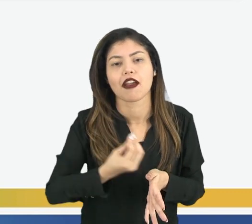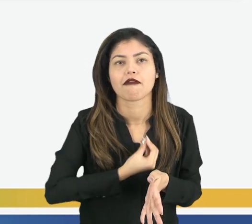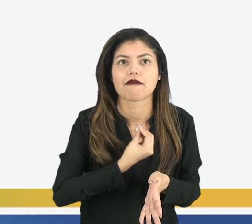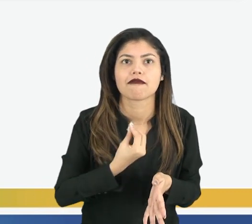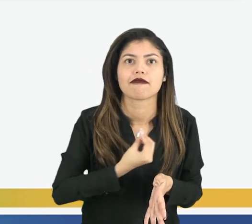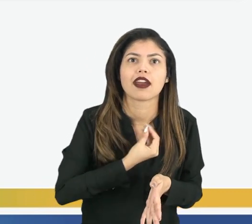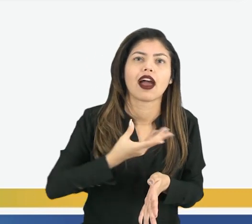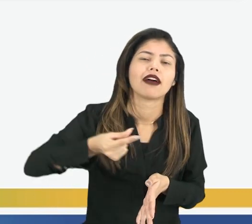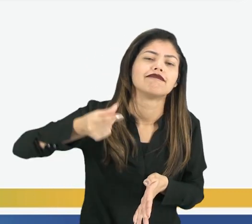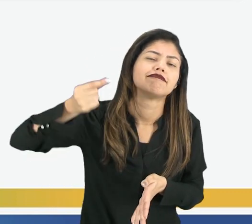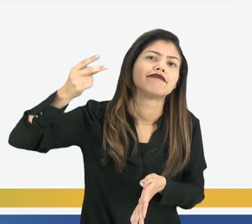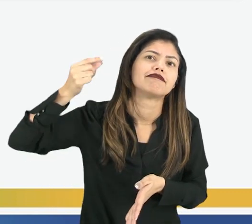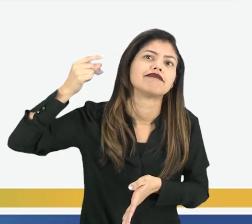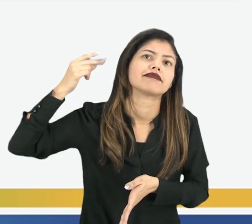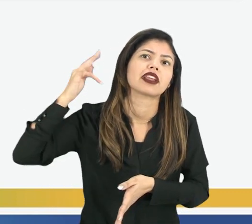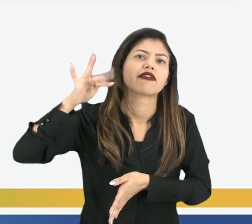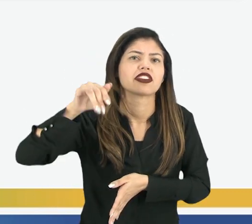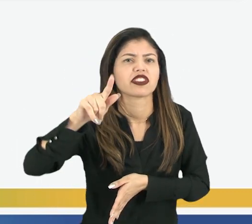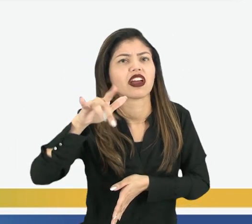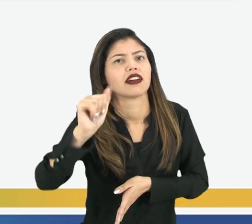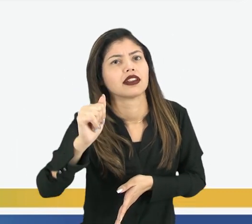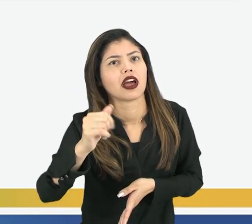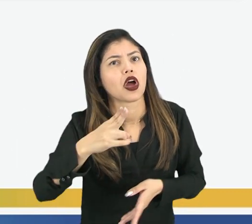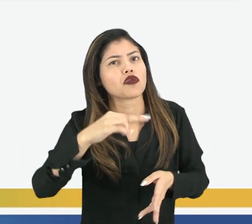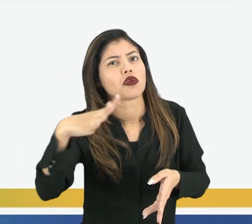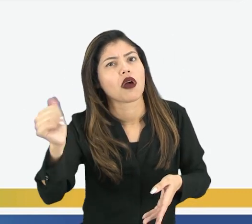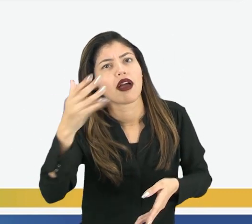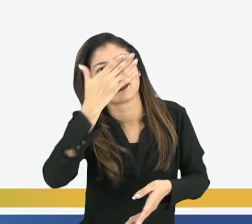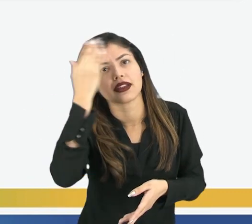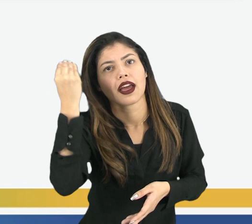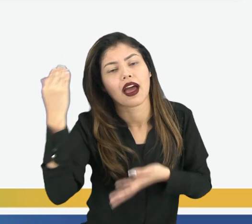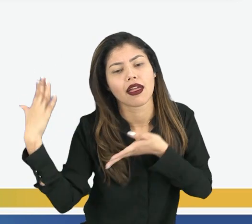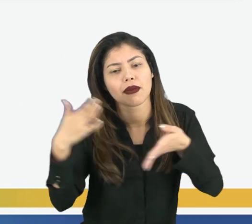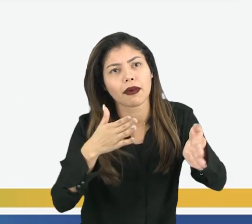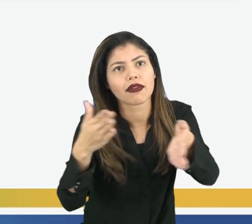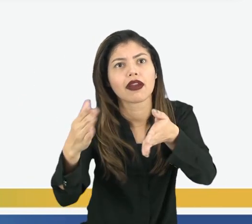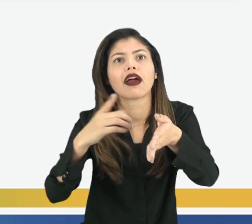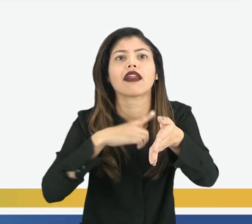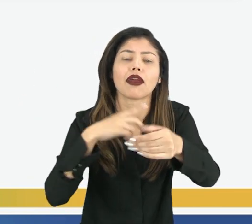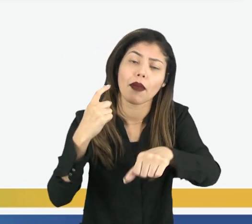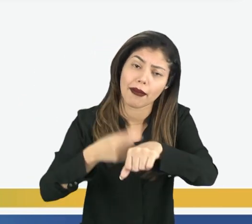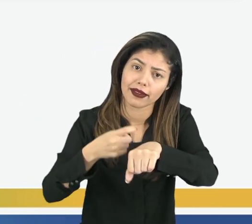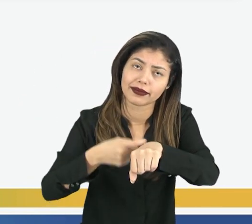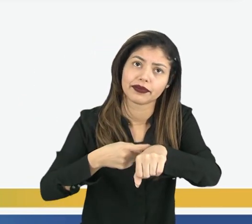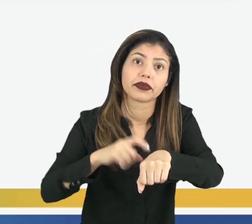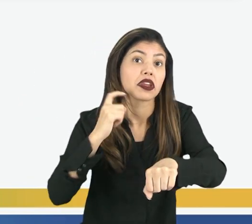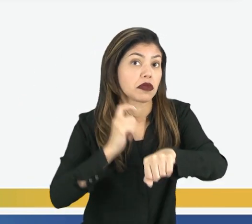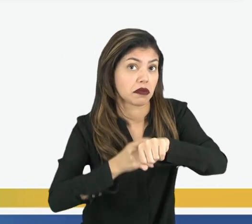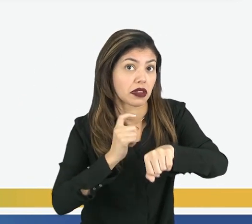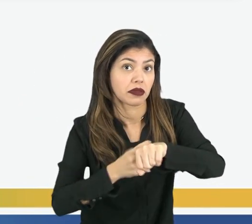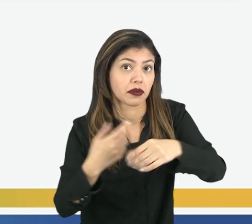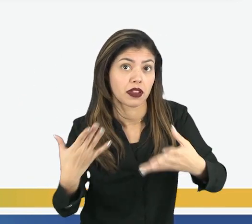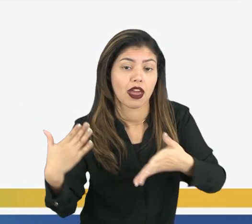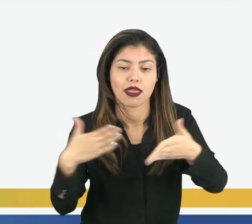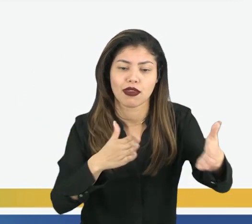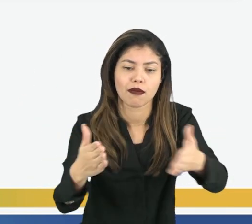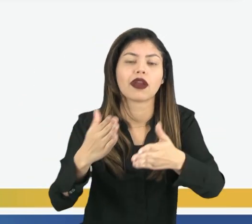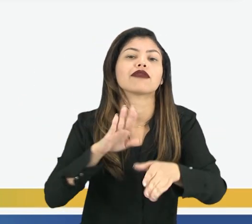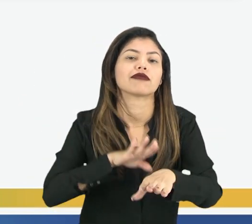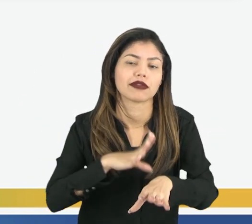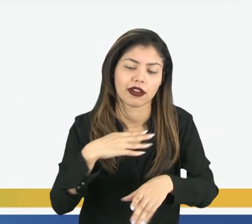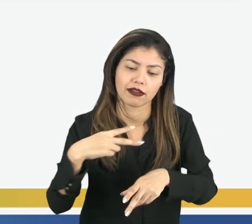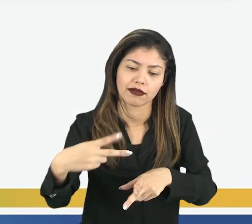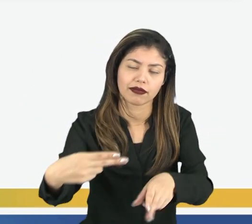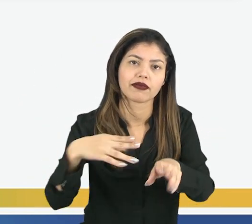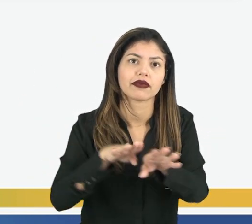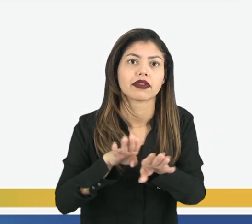minhas retinas tão fatigadas. Nunca me esquecerei que no meio do caminho tinha uma pedra no meio do caminho.